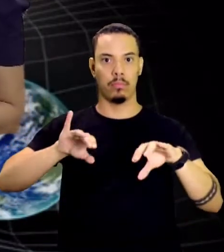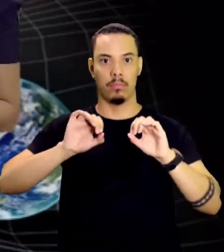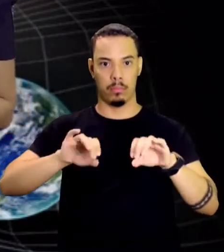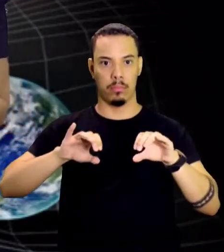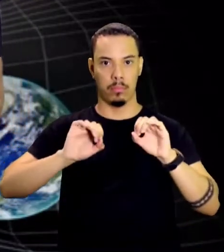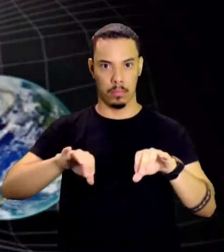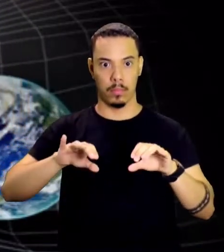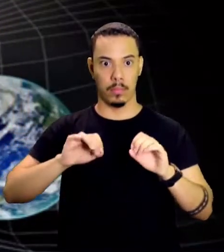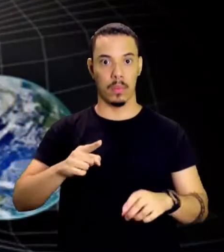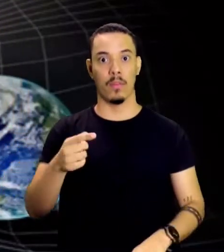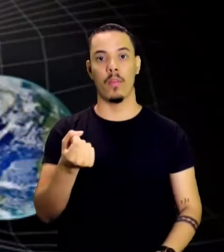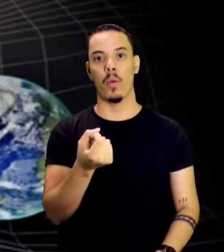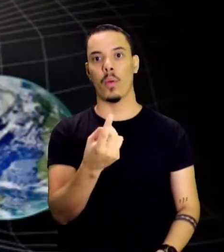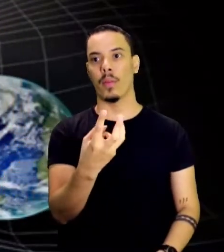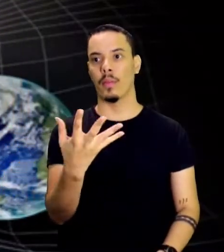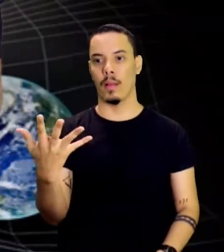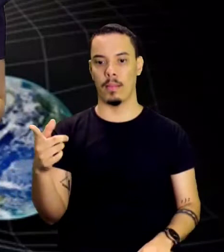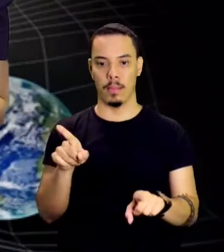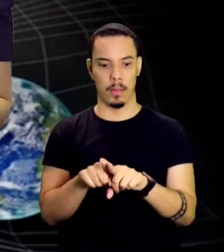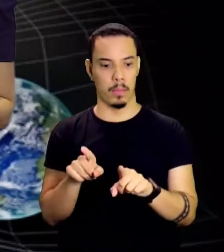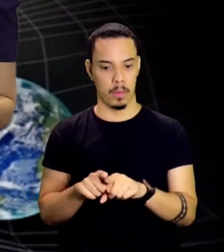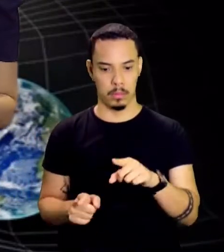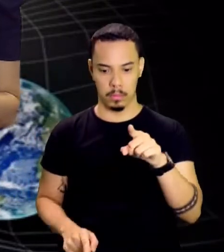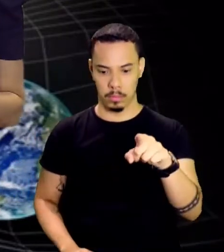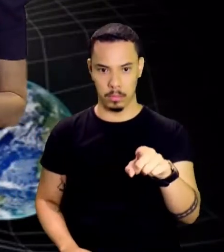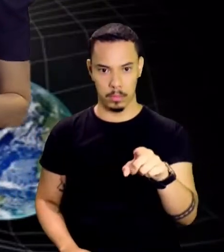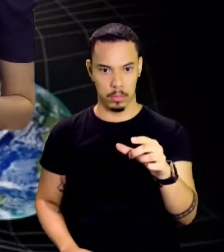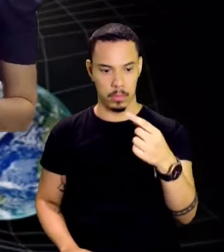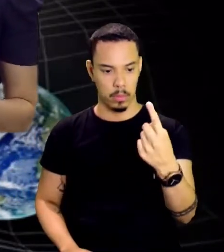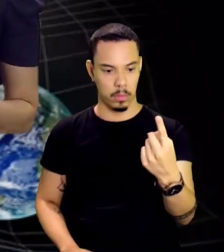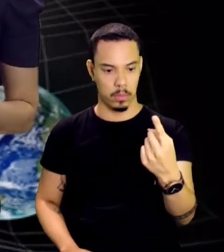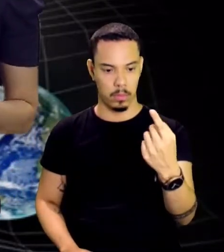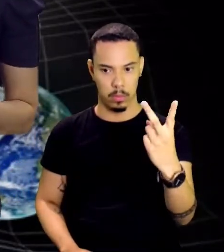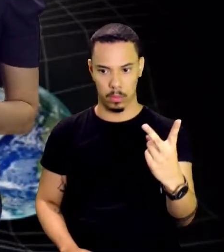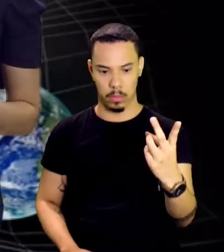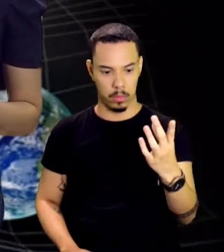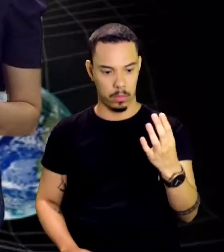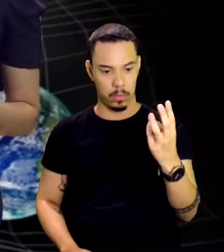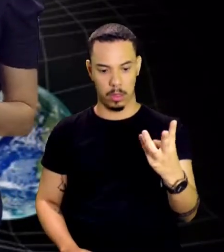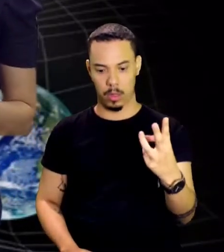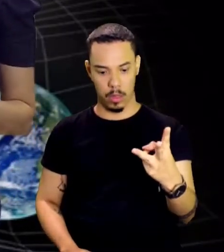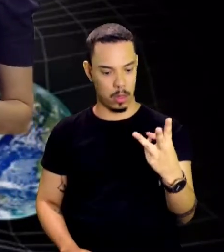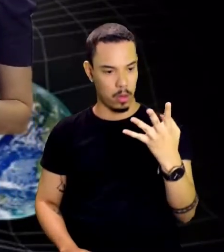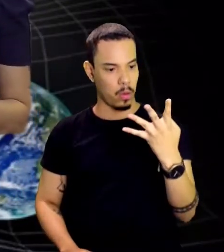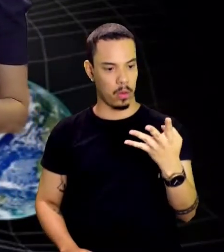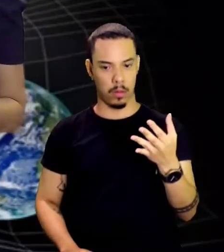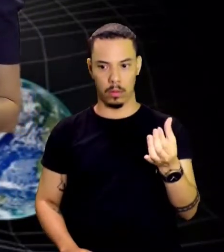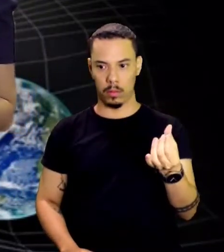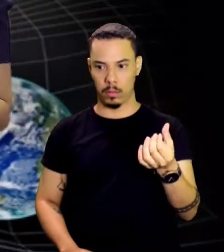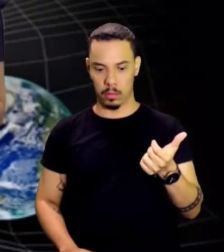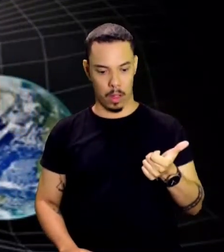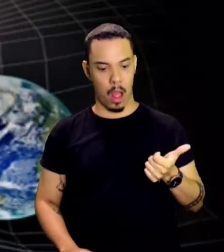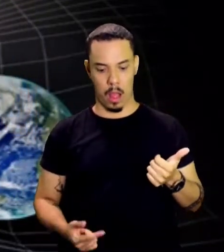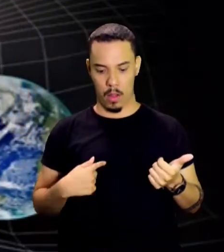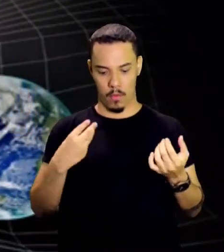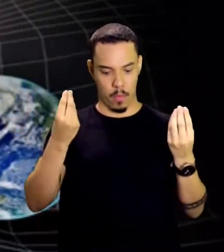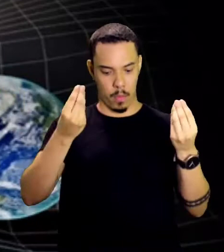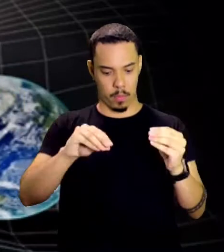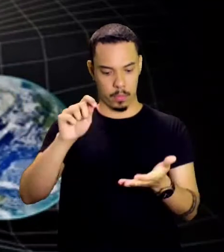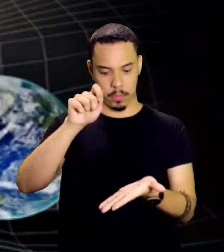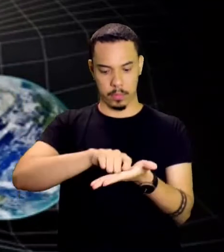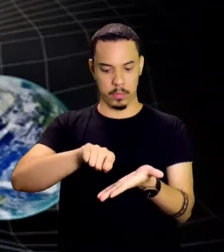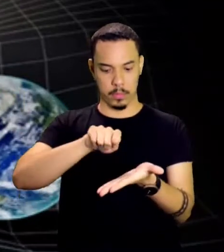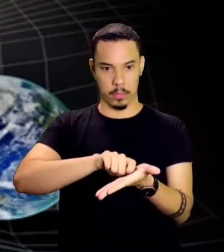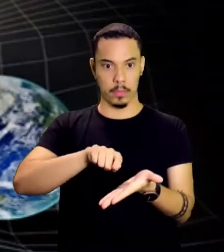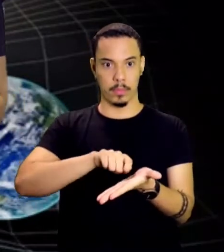azeite você vai contar as cadeiras também se você tiver seis sete cadeiras primeira cadeira segunda terceira e quatro e vai marcar uma posição